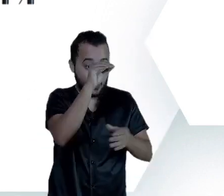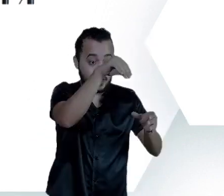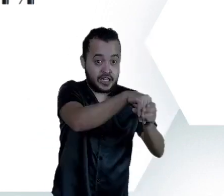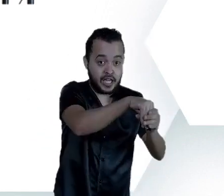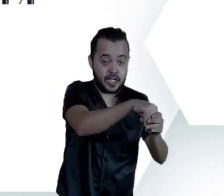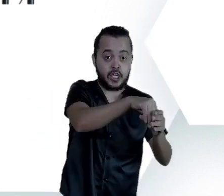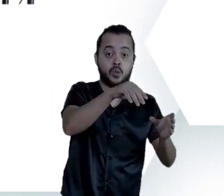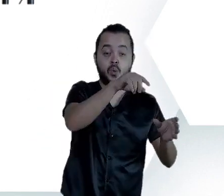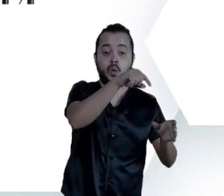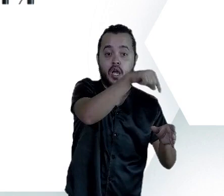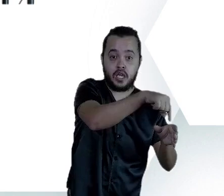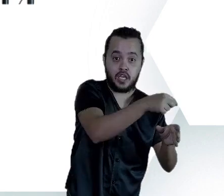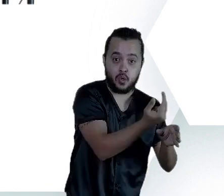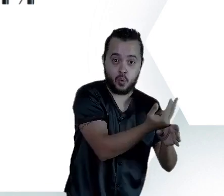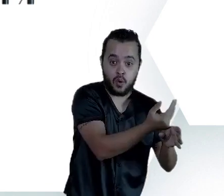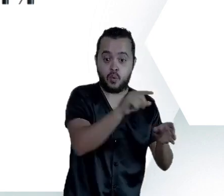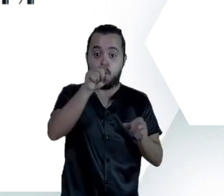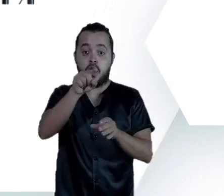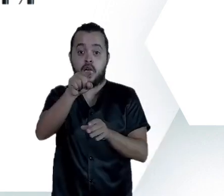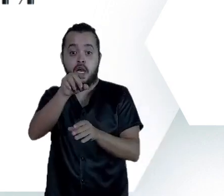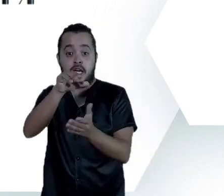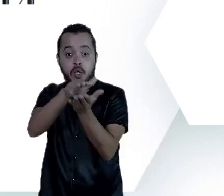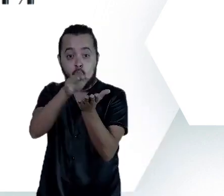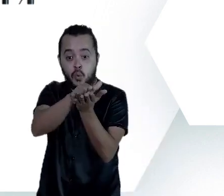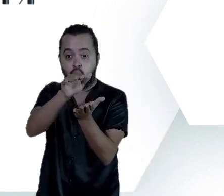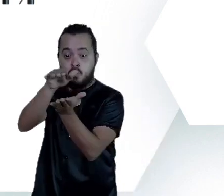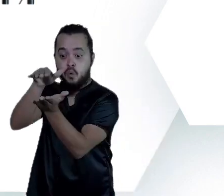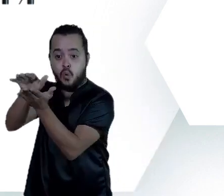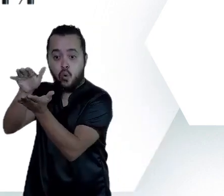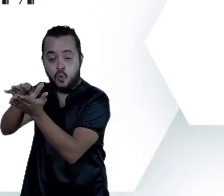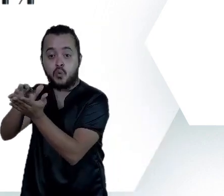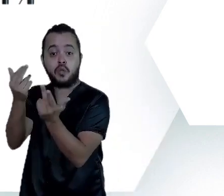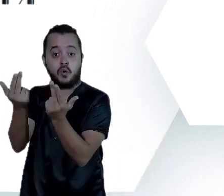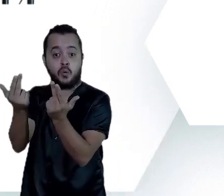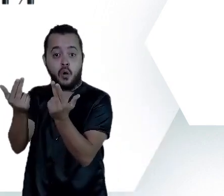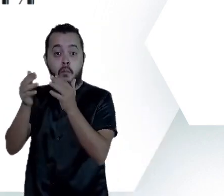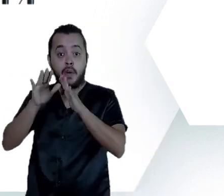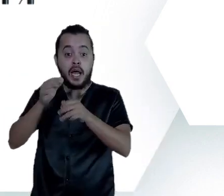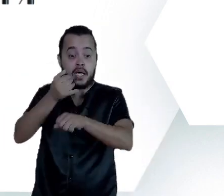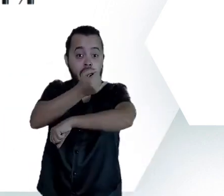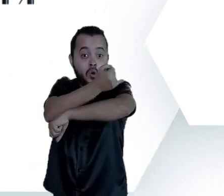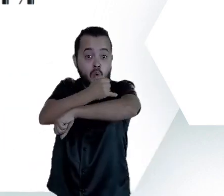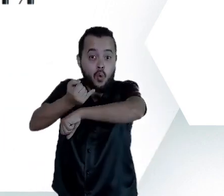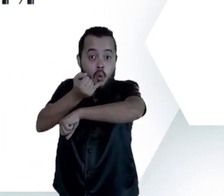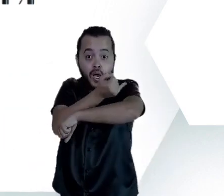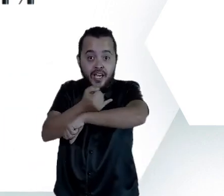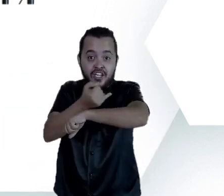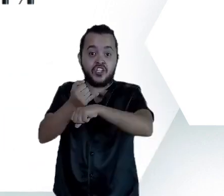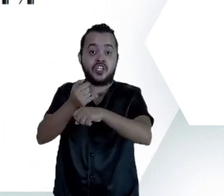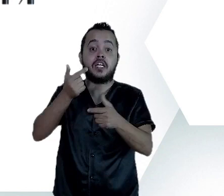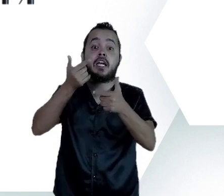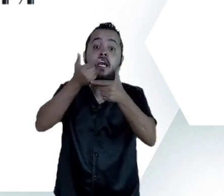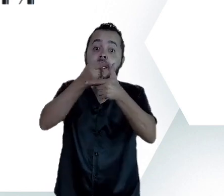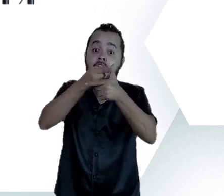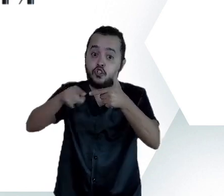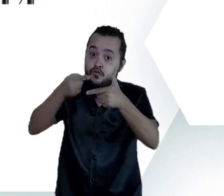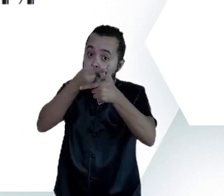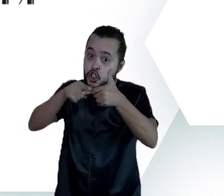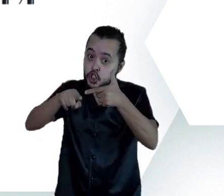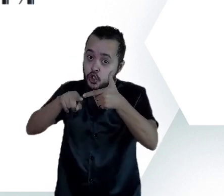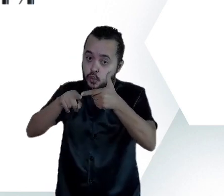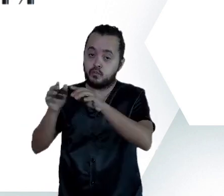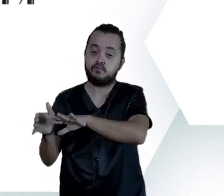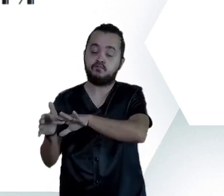nas minhas cargas são as mesmas e a corrente se divide em um circuito paralelo. Diferentemente